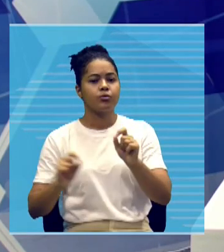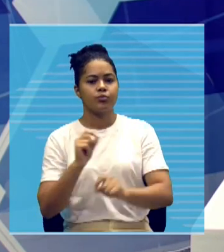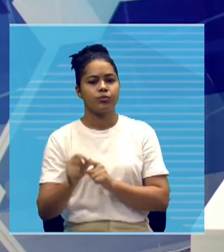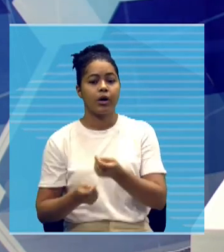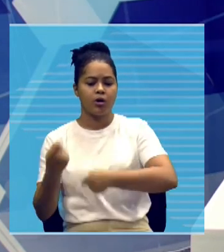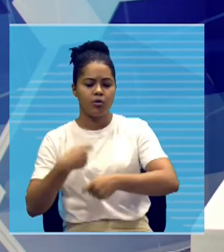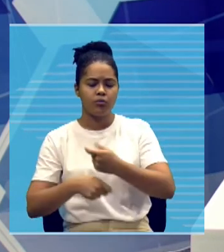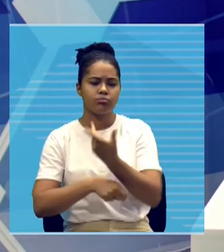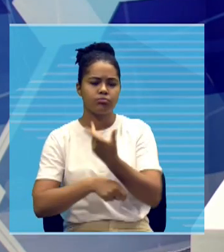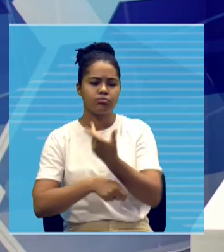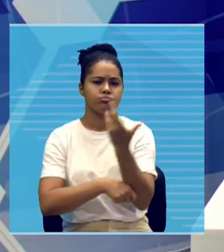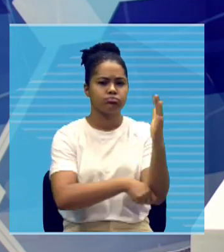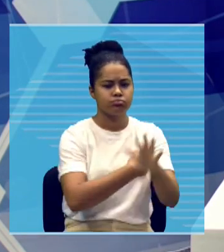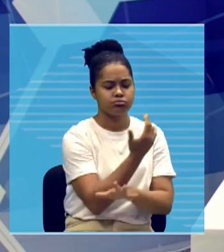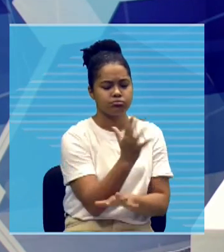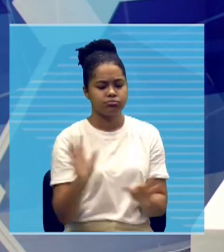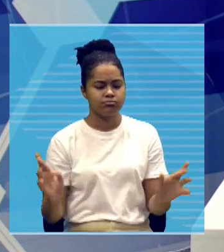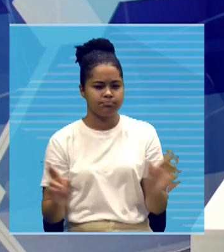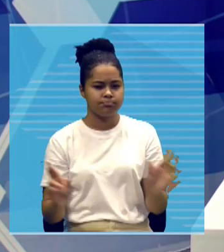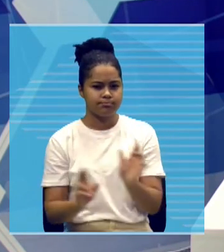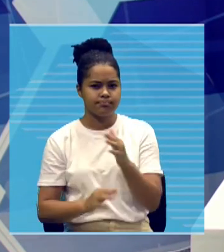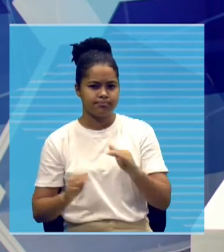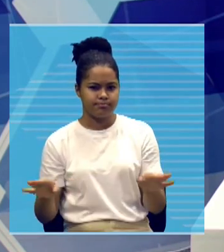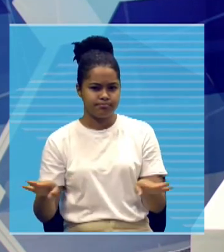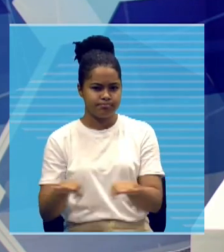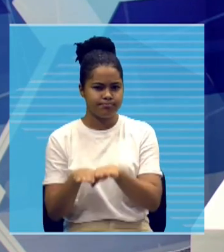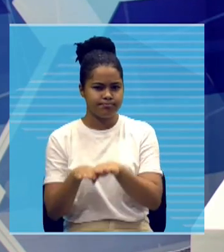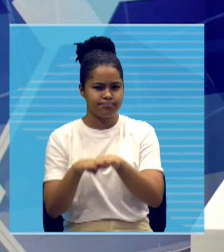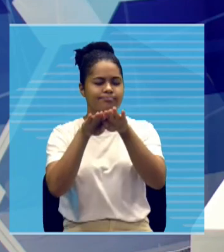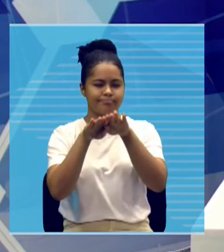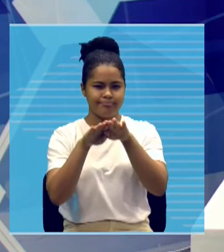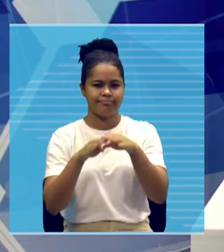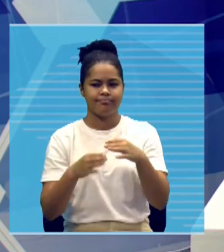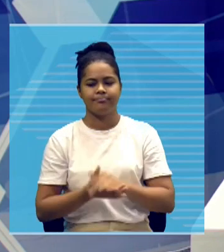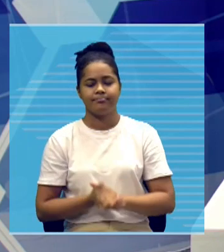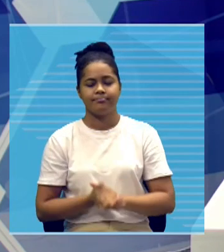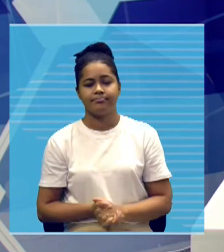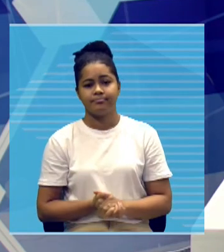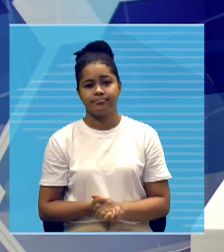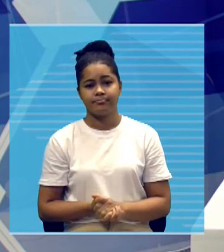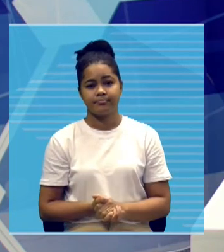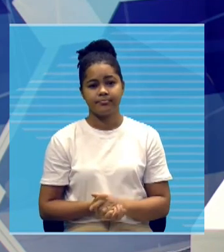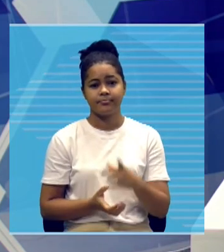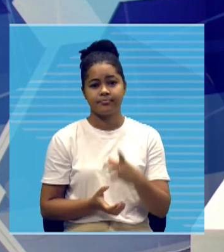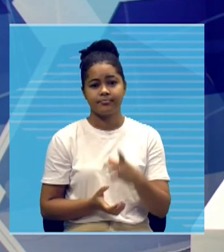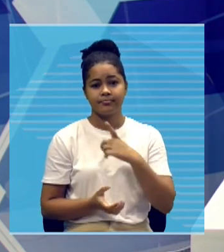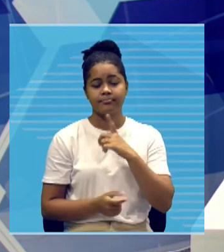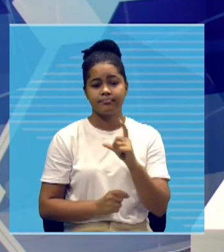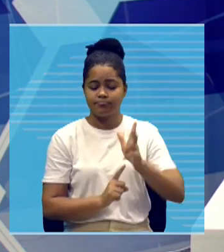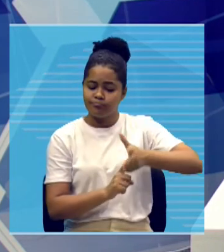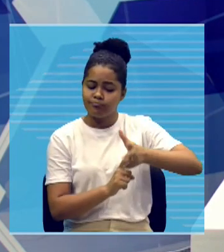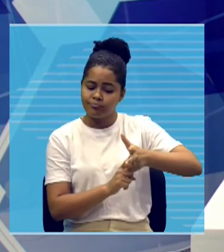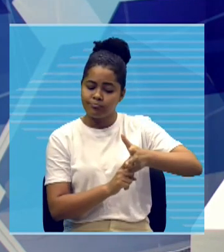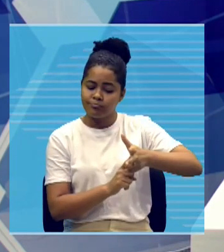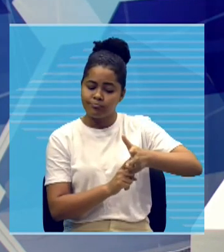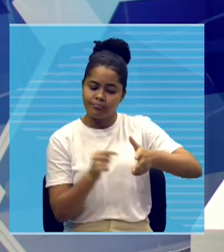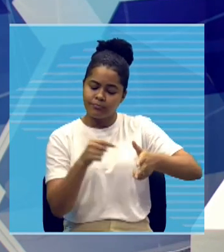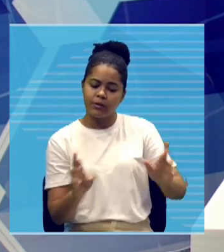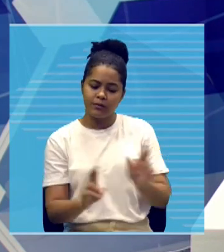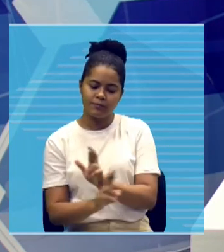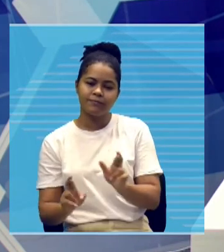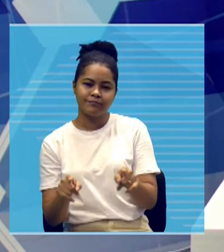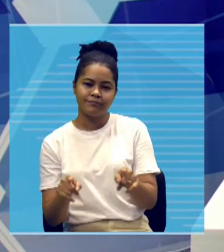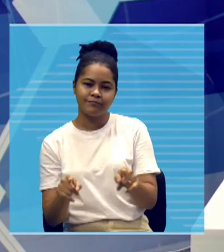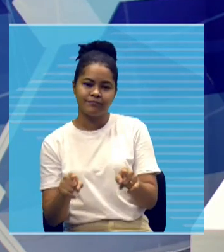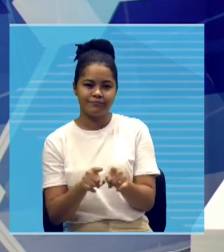Gancho e falando sobre uma das formas de energia renovável e tem a ver com a energia verde com a economia verde energia